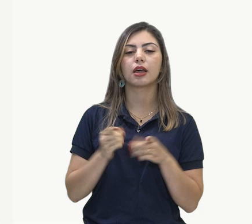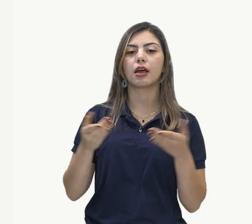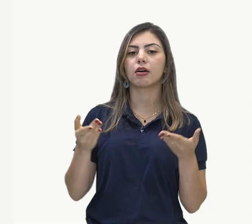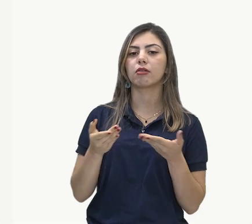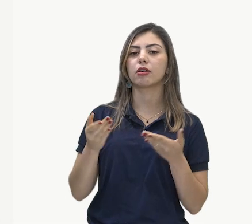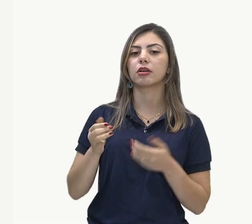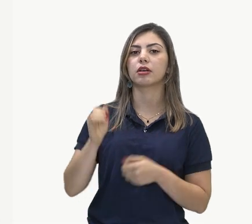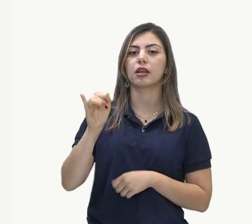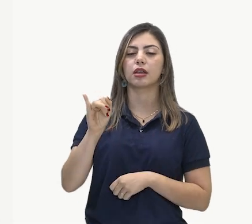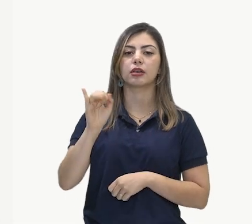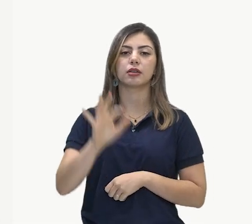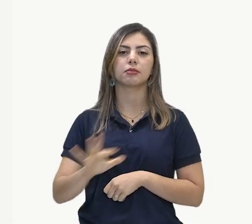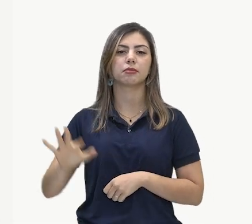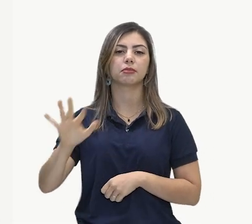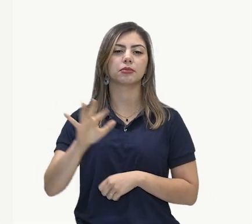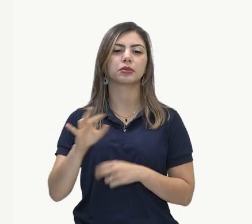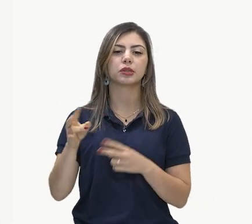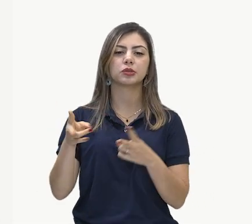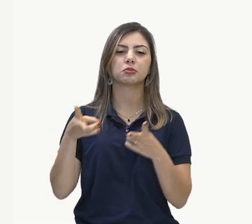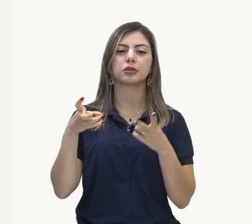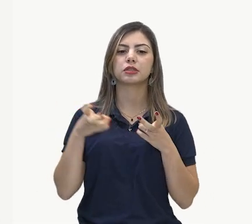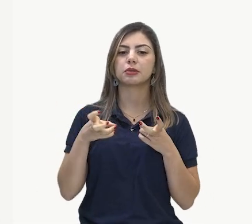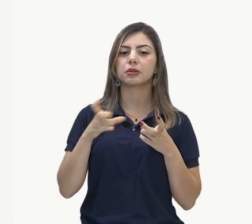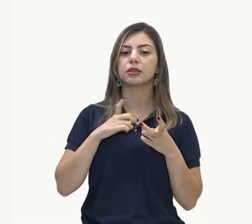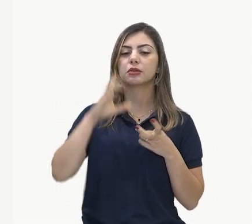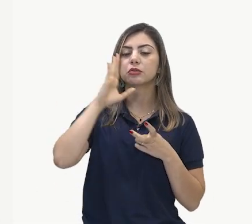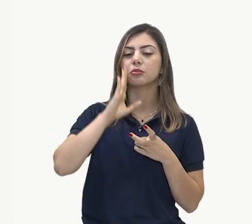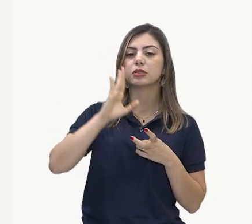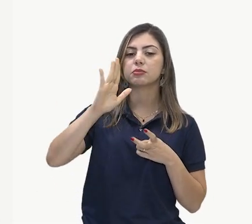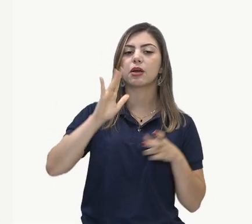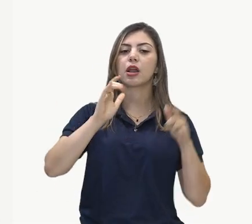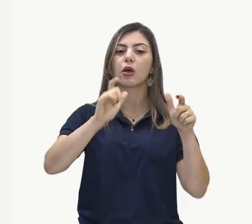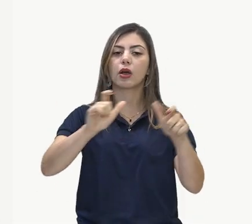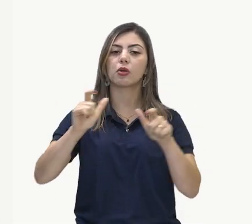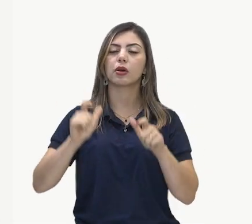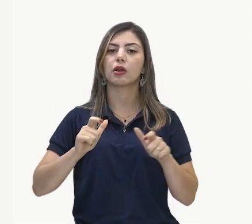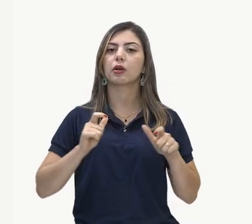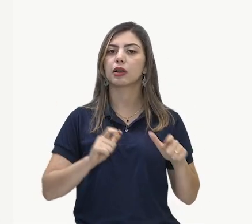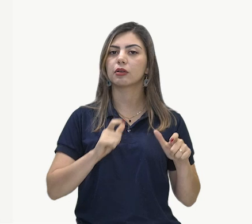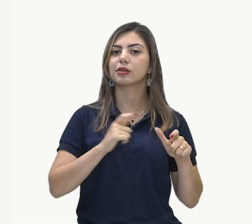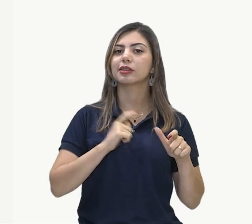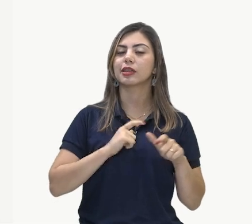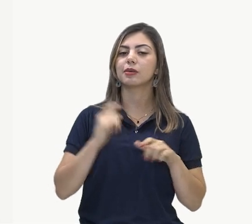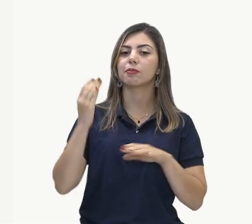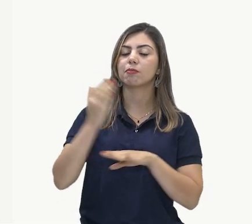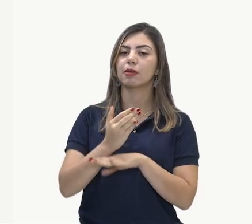destacar o desmatamento, os principais locais de desmatamento de acordo com os